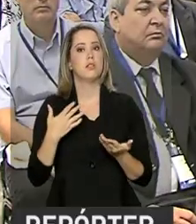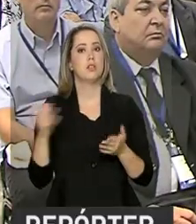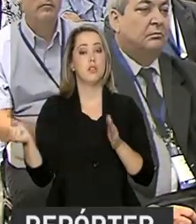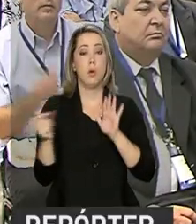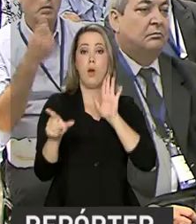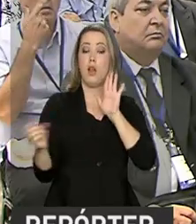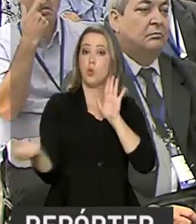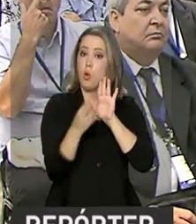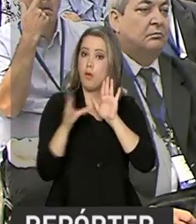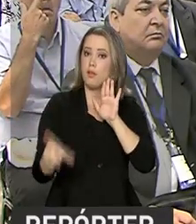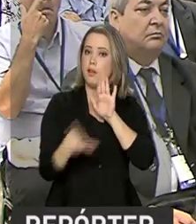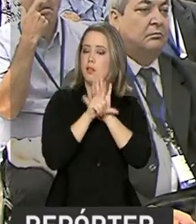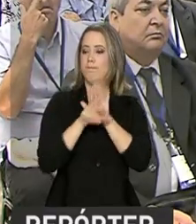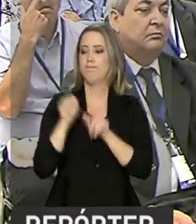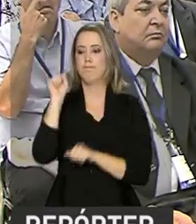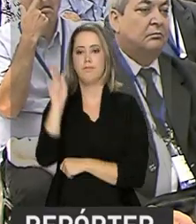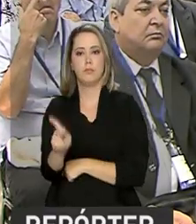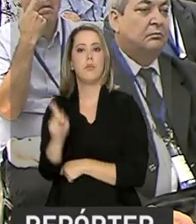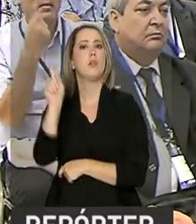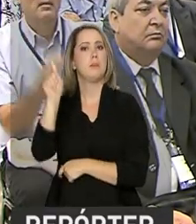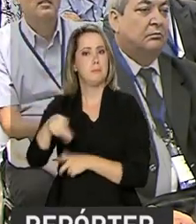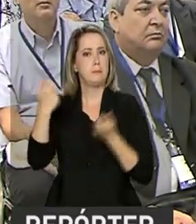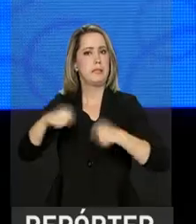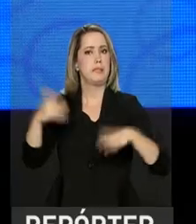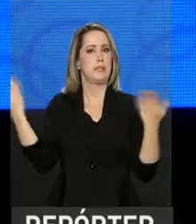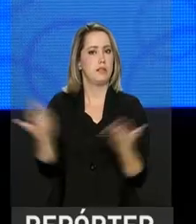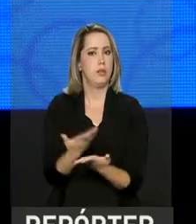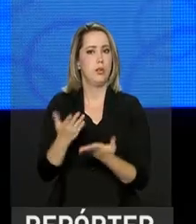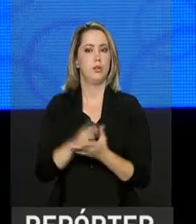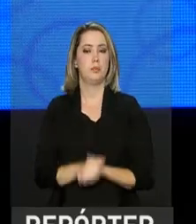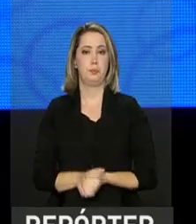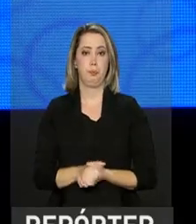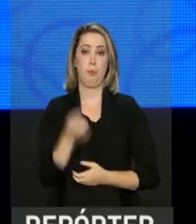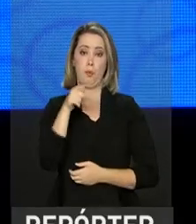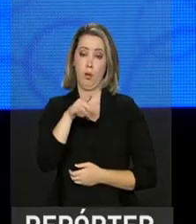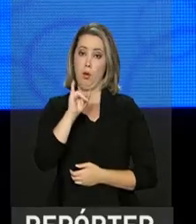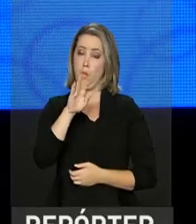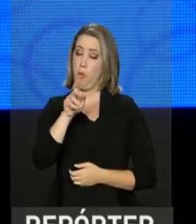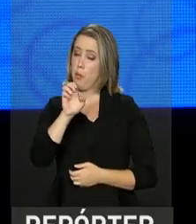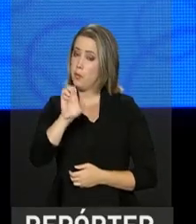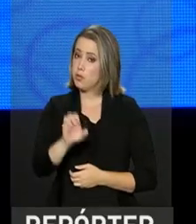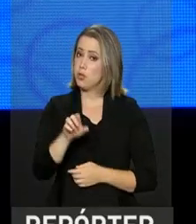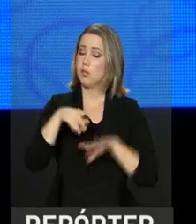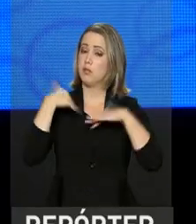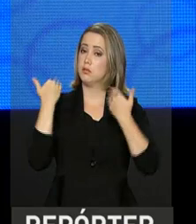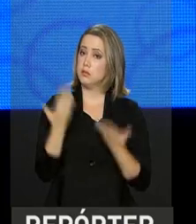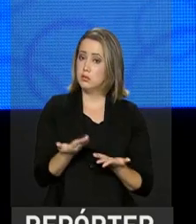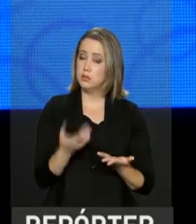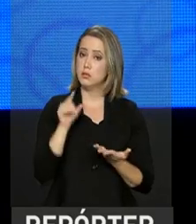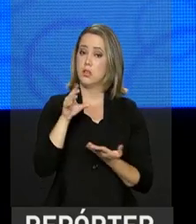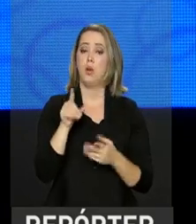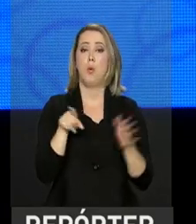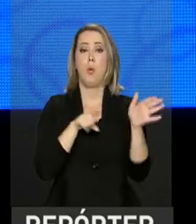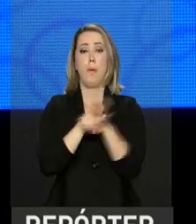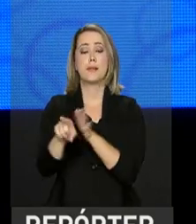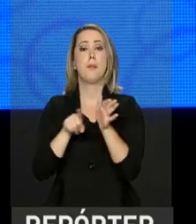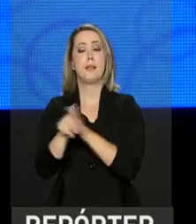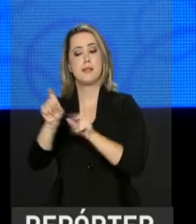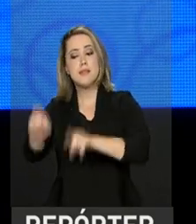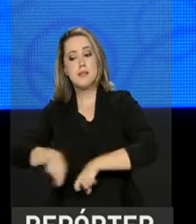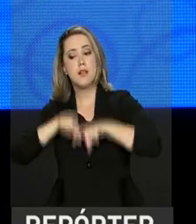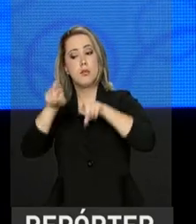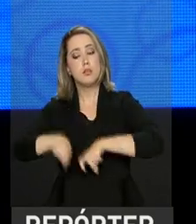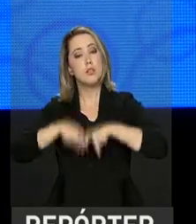reforma da Previdência é inadiável. O IBGE, portanto, com o Censo